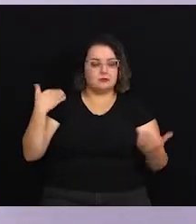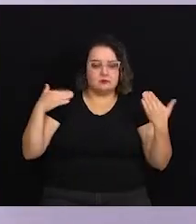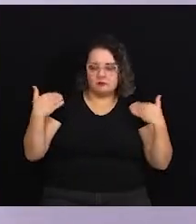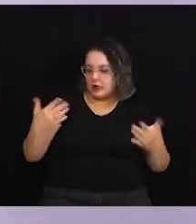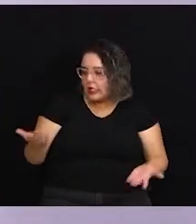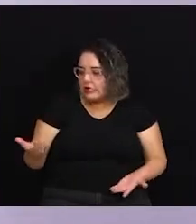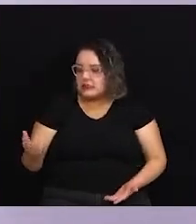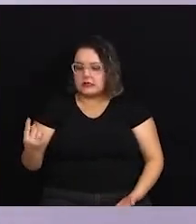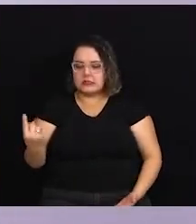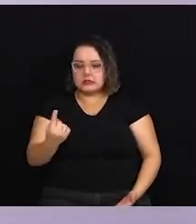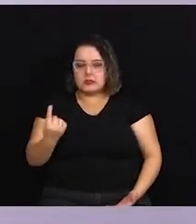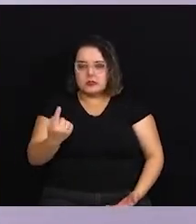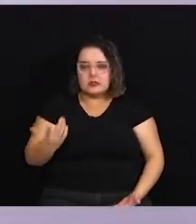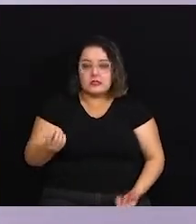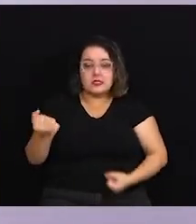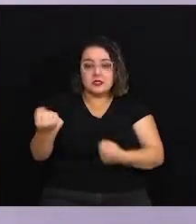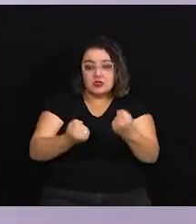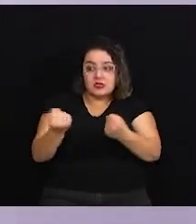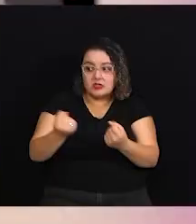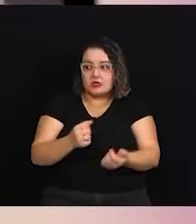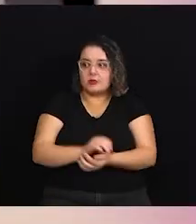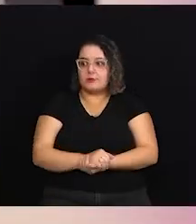sozinha dirigir